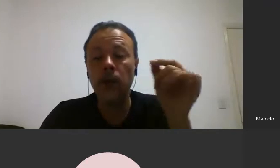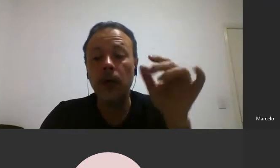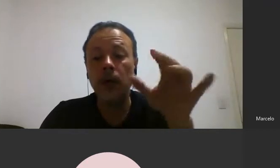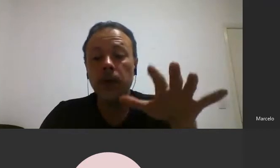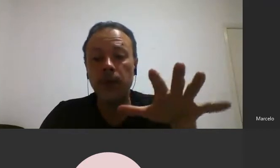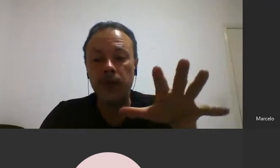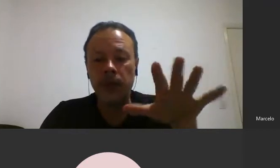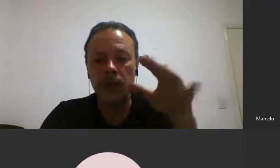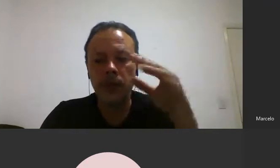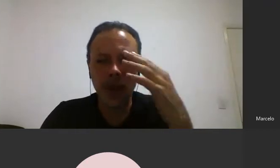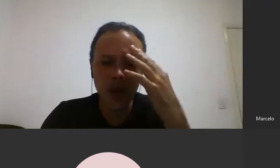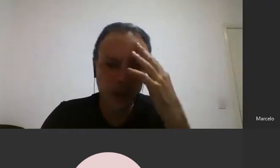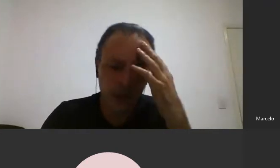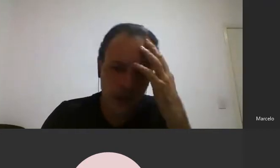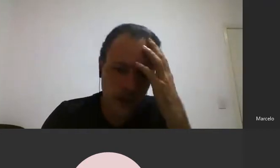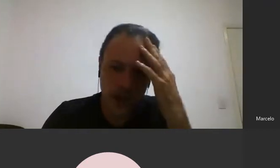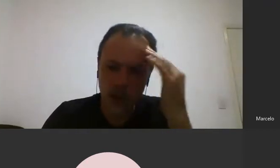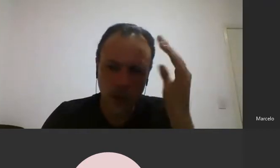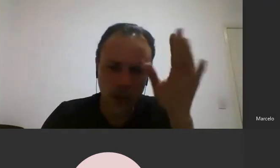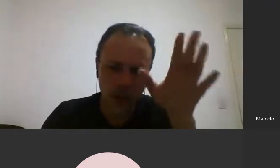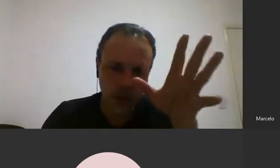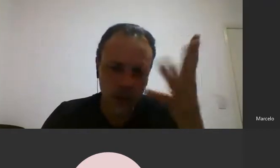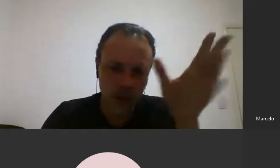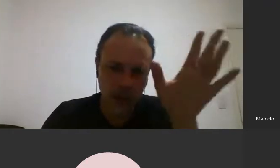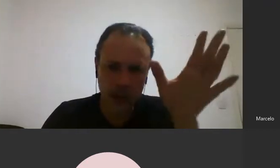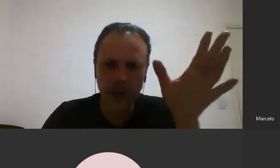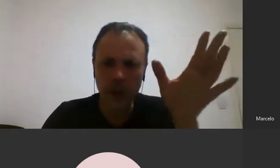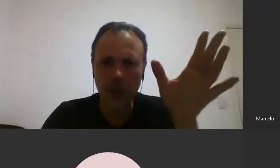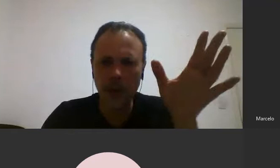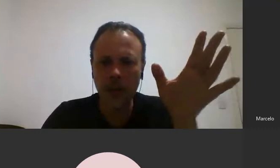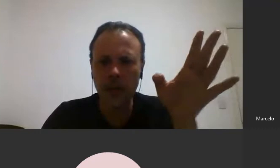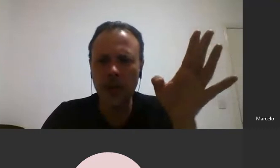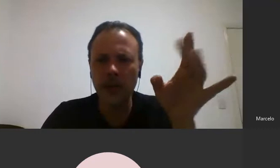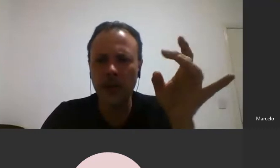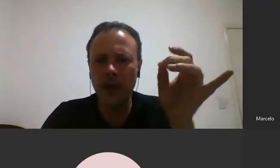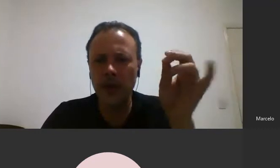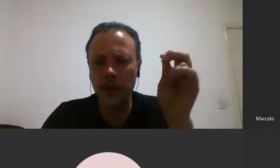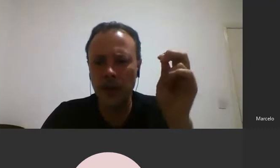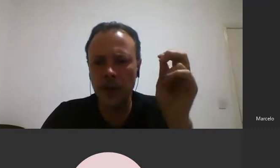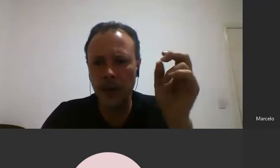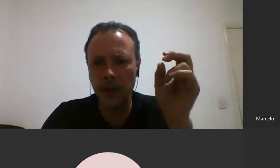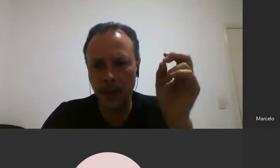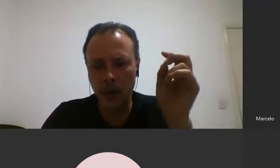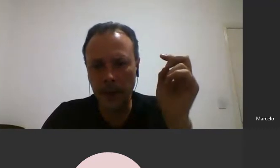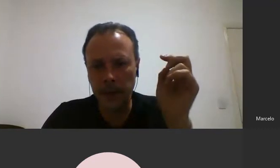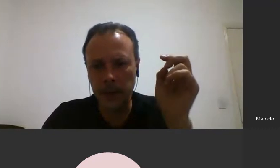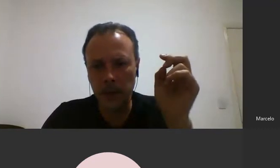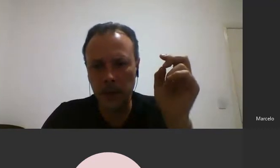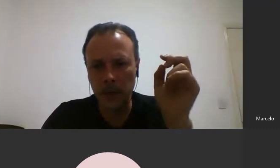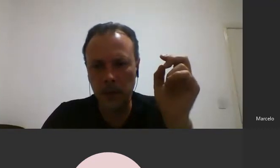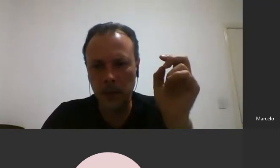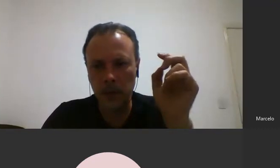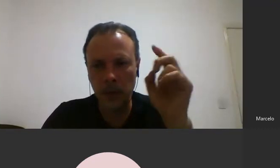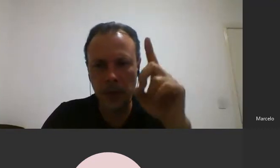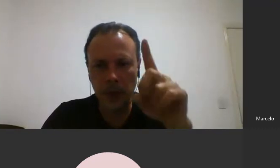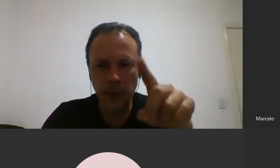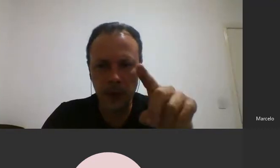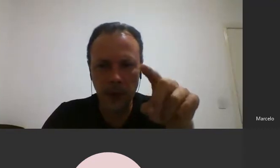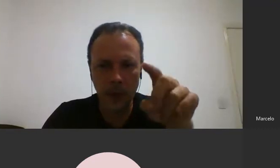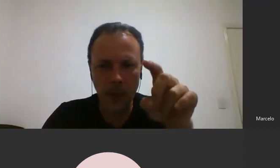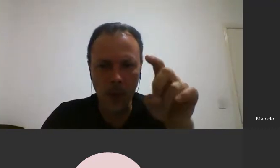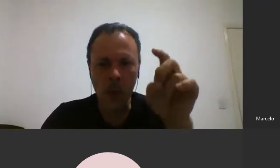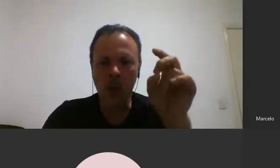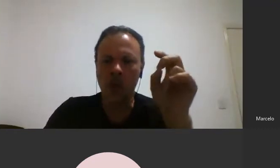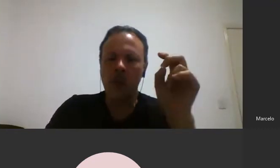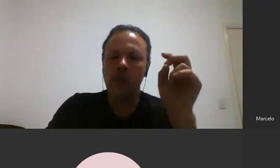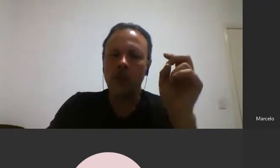a prova presencial, o retorno, parece estar programado para o dia 20 de abril, tá? Não é dia